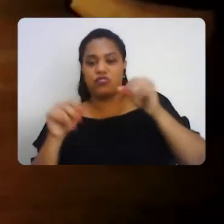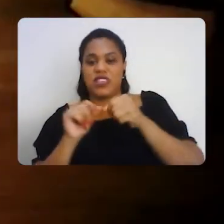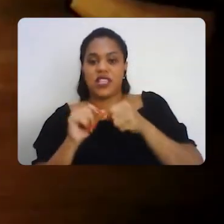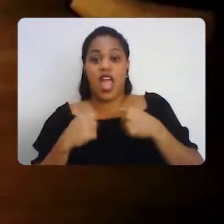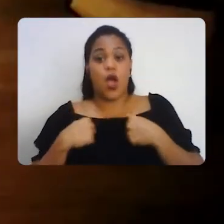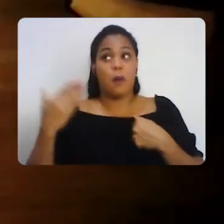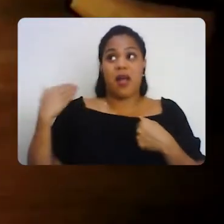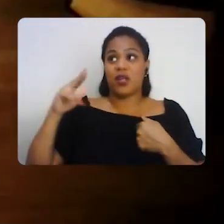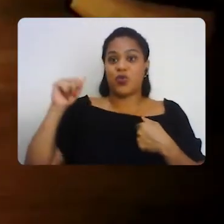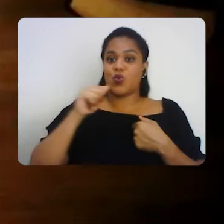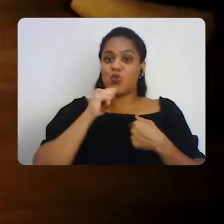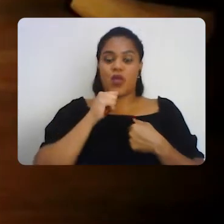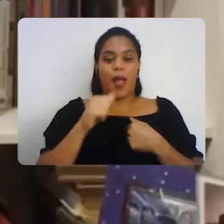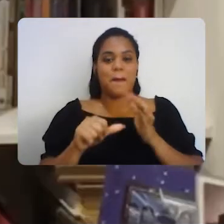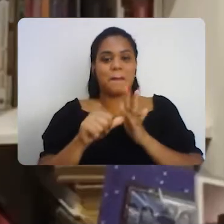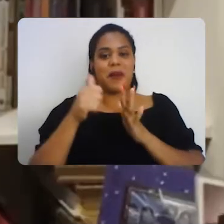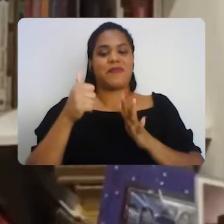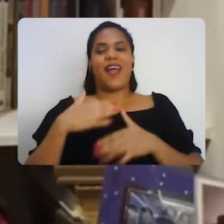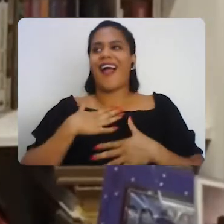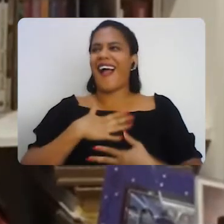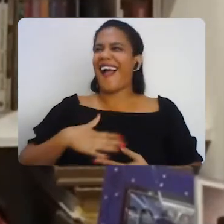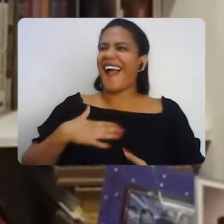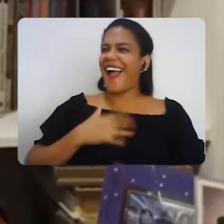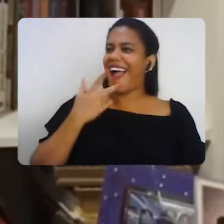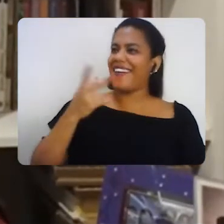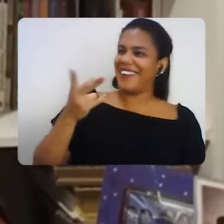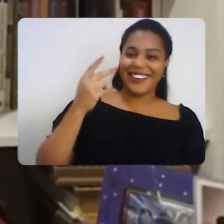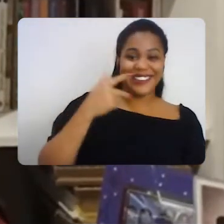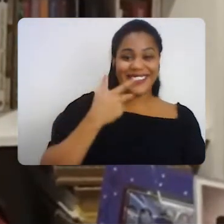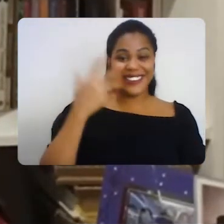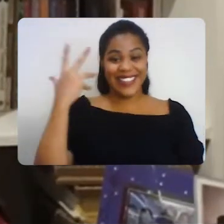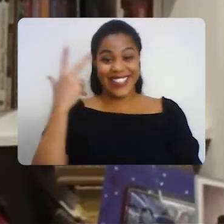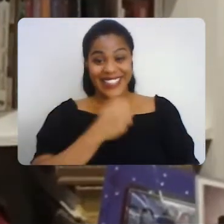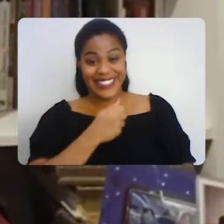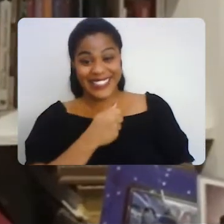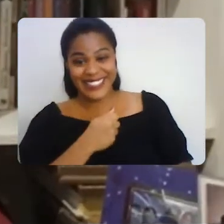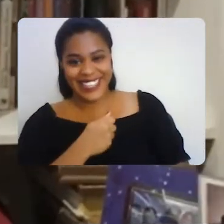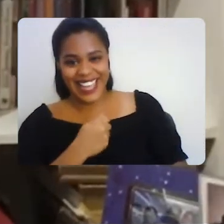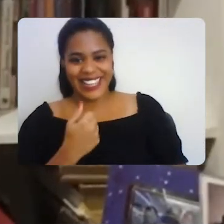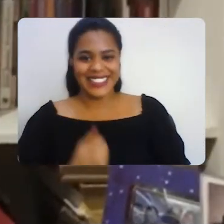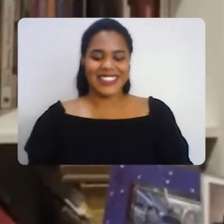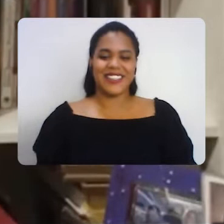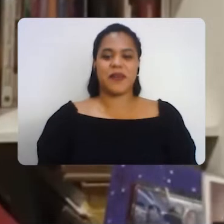para o espetáculo. E eu lembro que foi meu prazer, assim, minha satisfação. Eu falei, nossa, ficou linda!